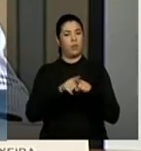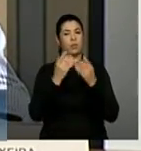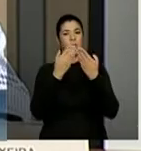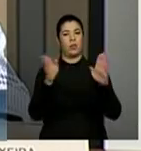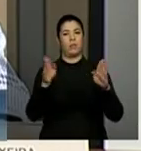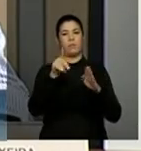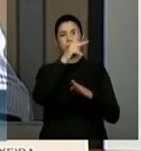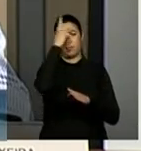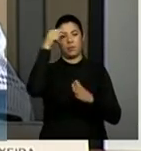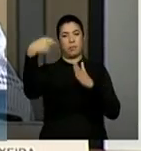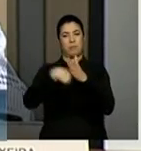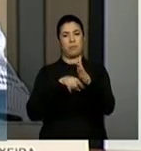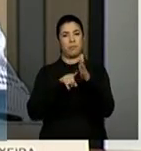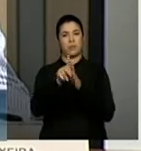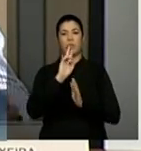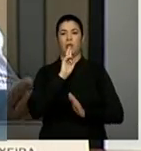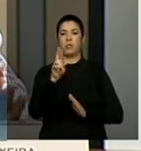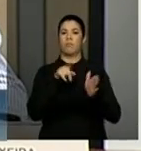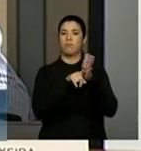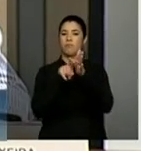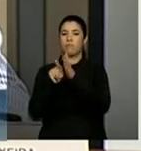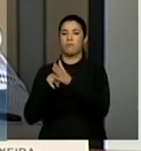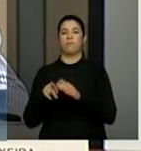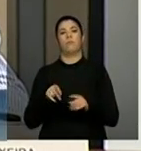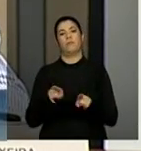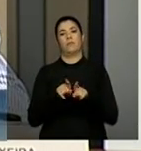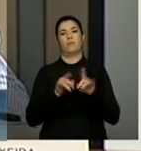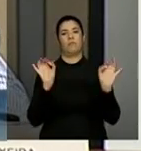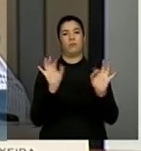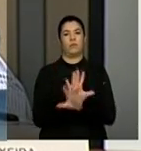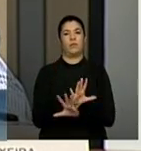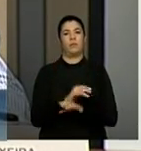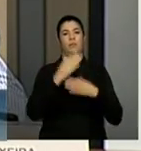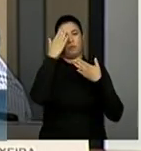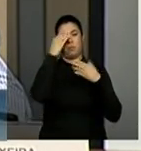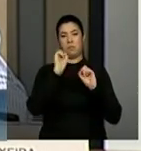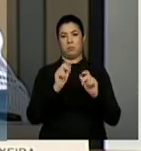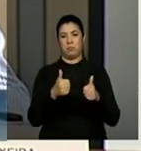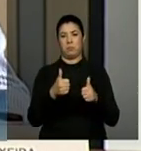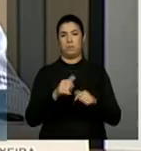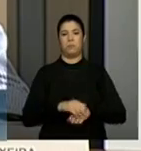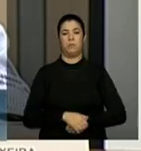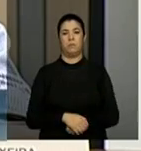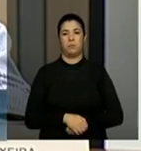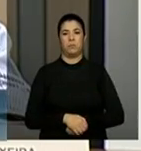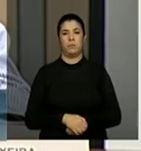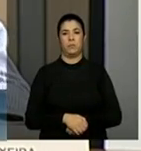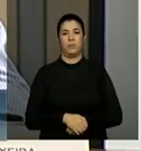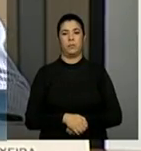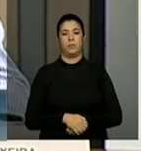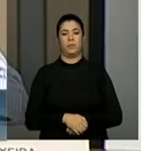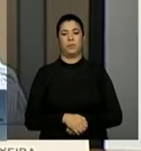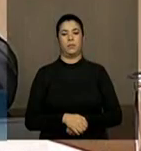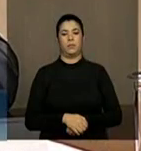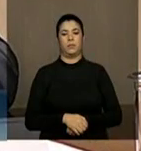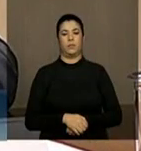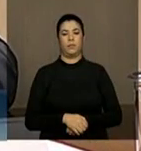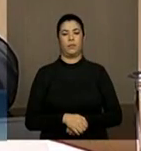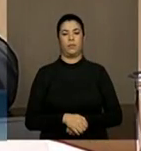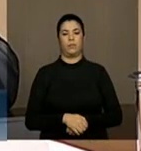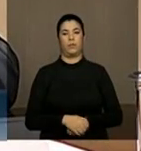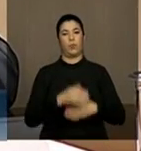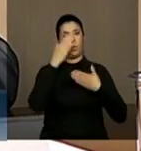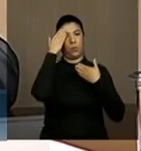e respostas, questionamentos, eventuais questionamentos e por encerramento. Tá bom, gente? Obrigada. Bom,